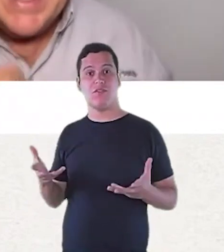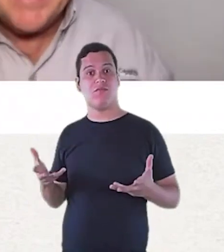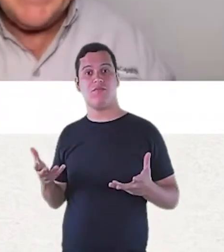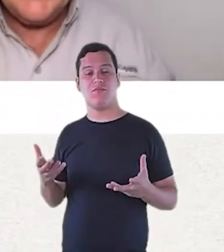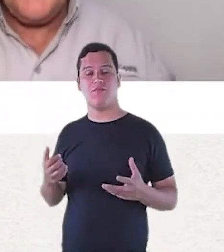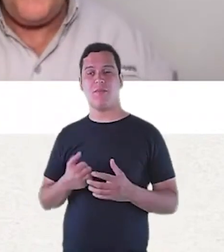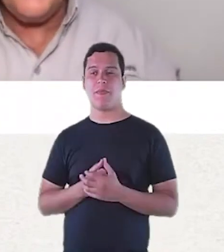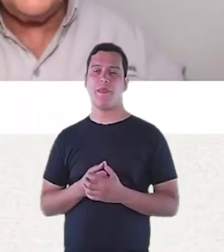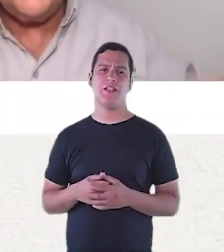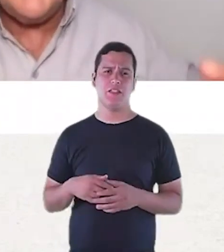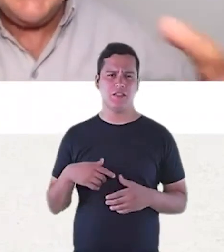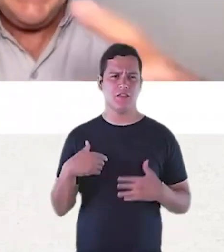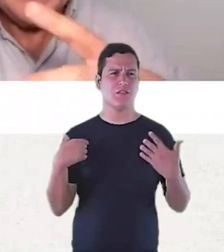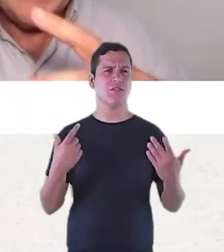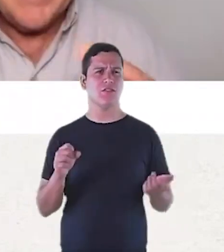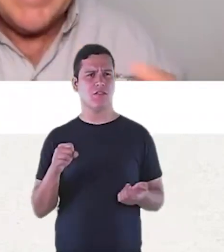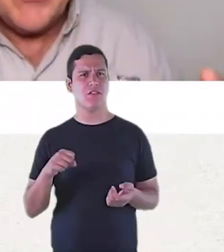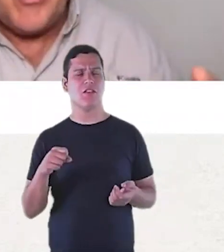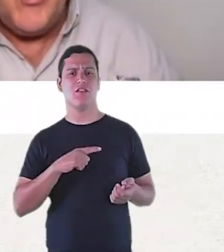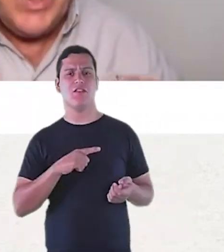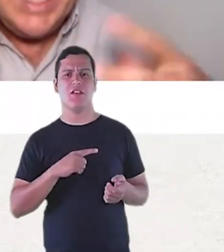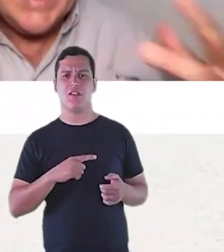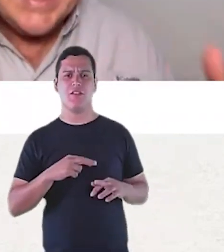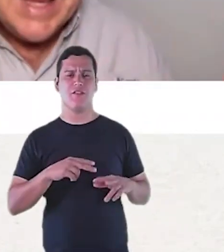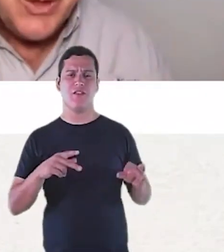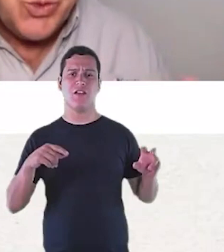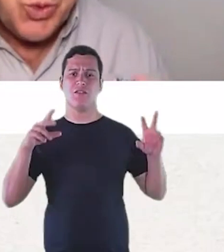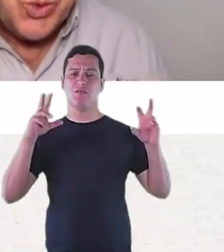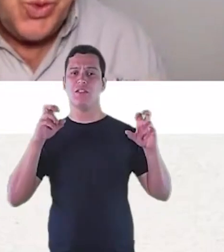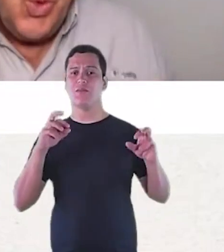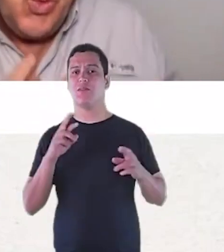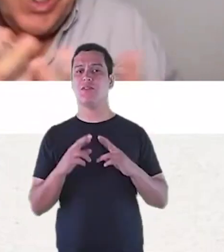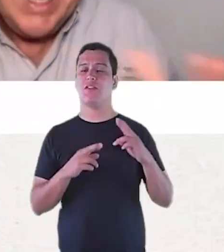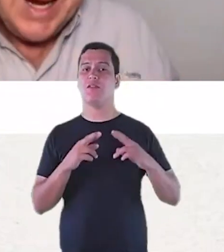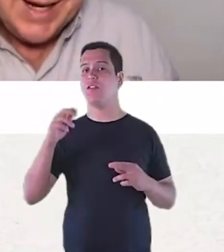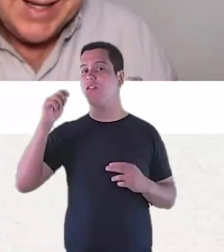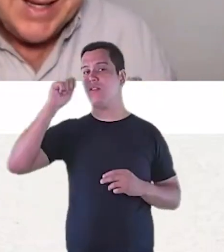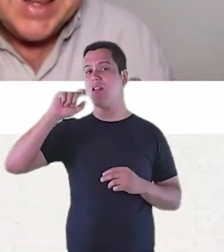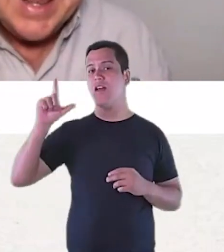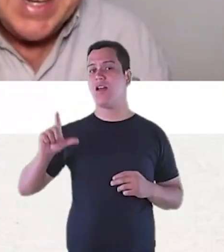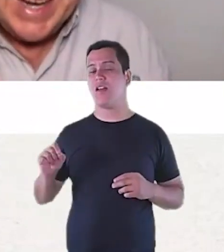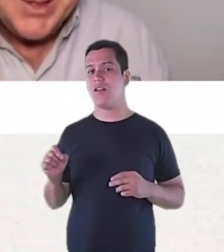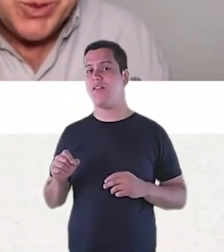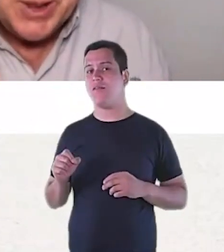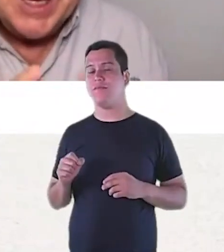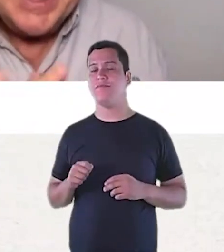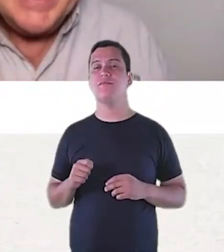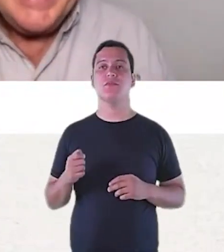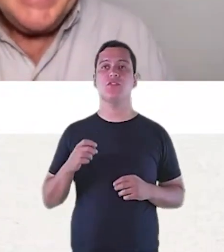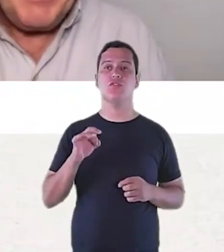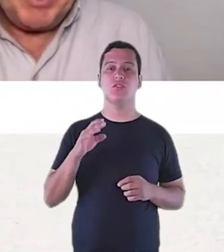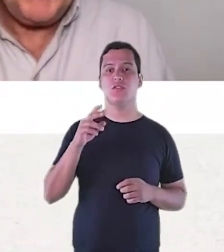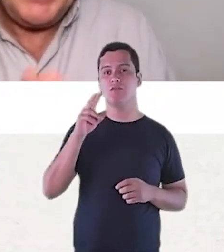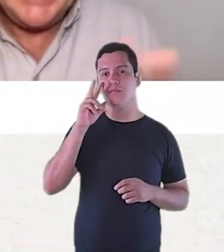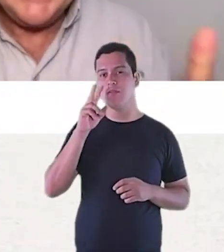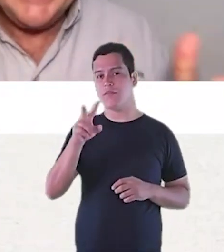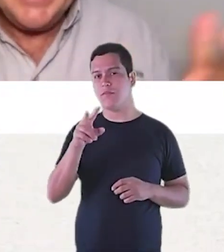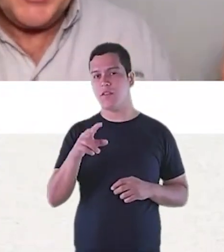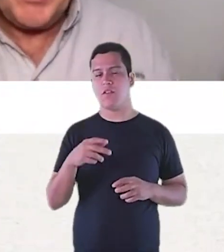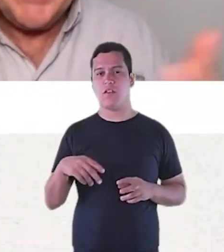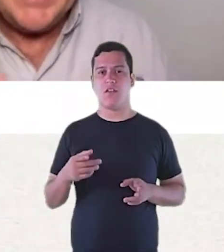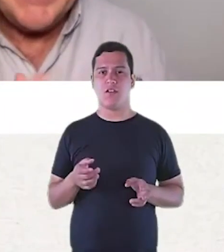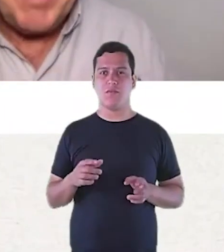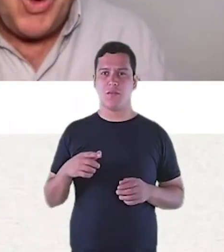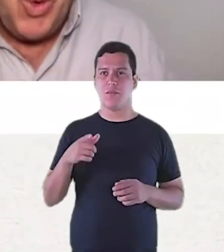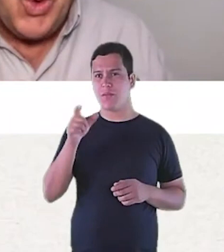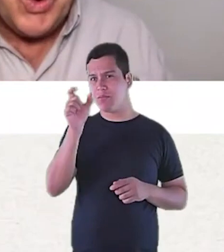Áfricas brasileiras, né, que estão codificadas e que só um olhar atento ou um olhar treinado, né, uma pessoa